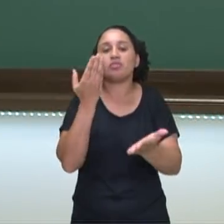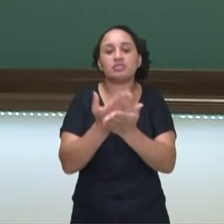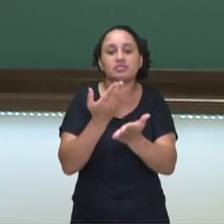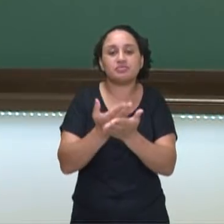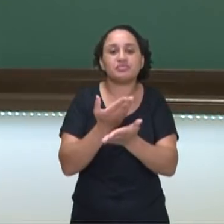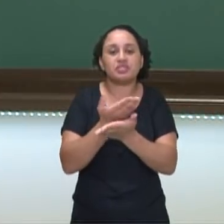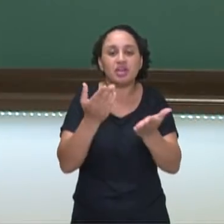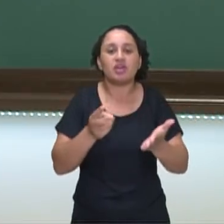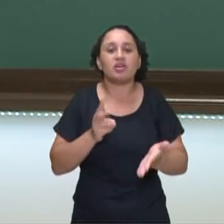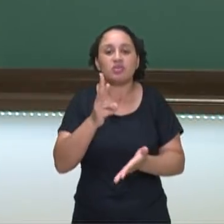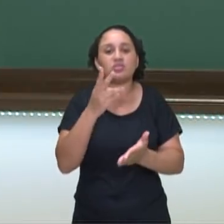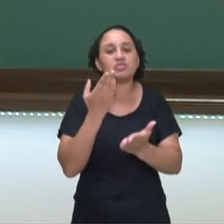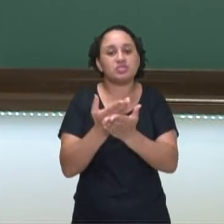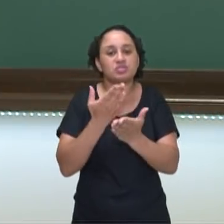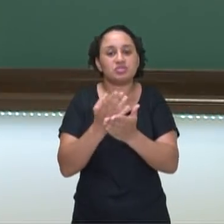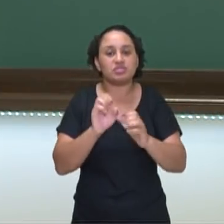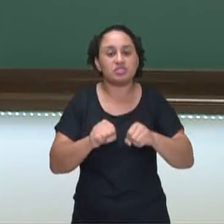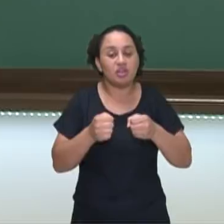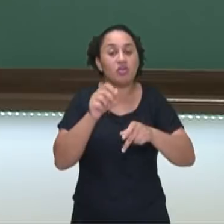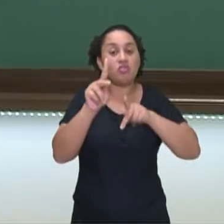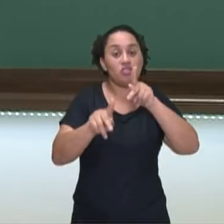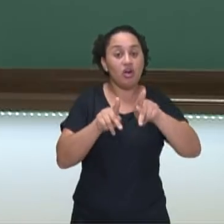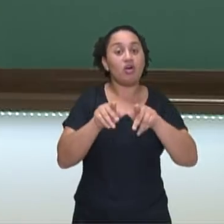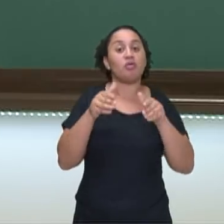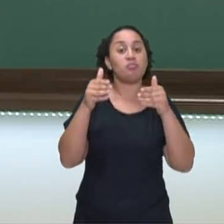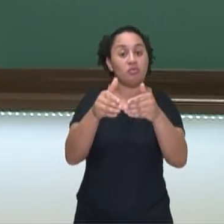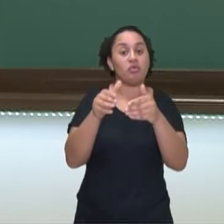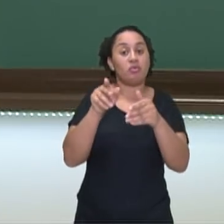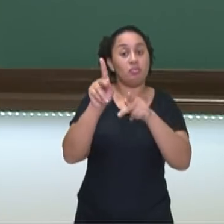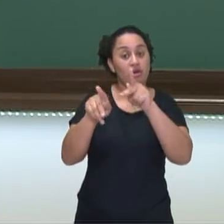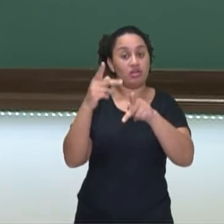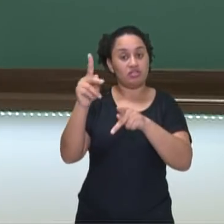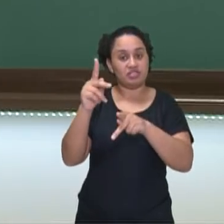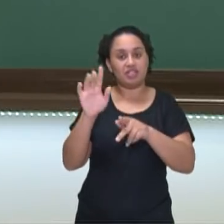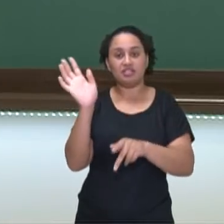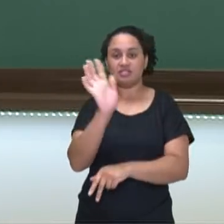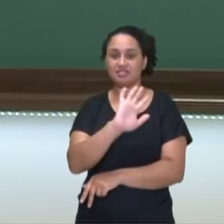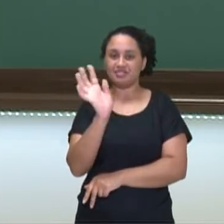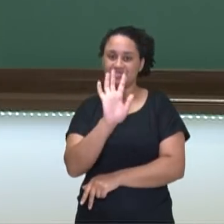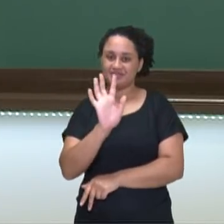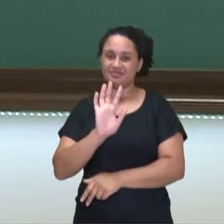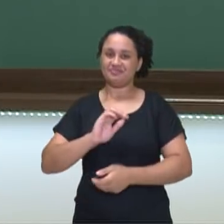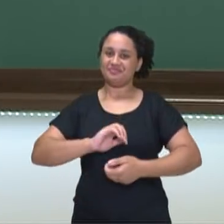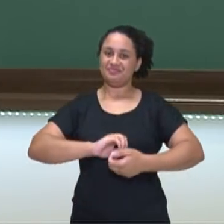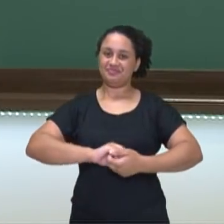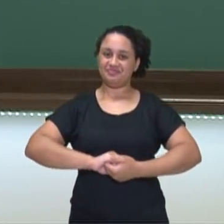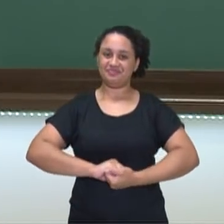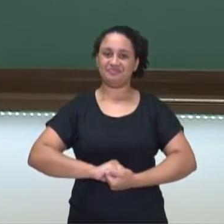você. Continue estudando os povos iorubás. E tchau, povo!